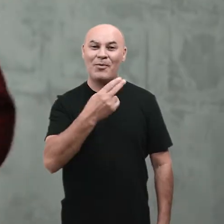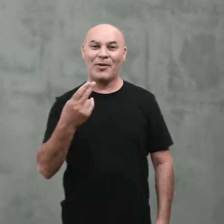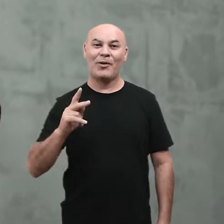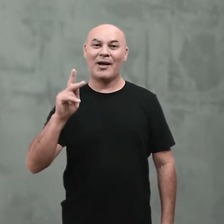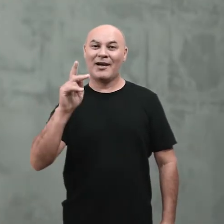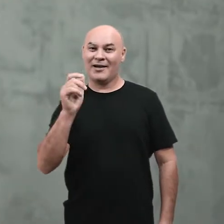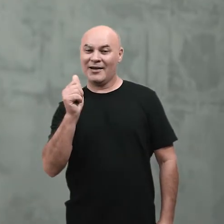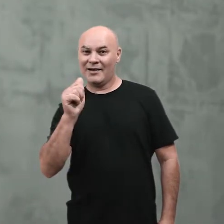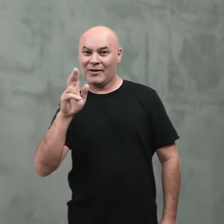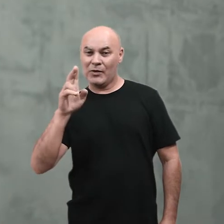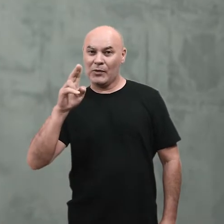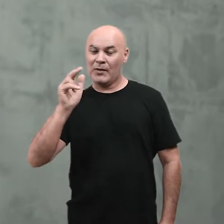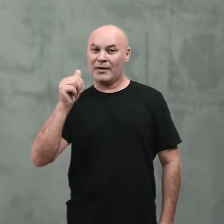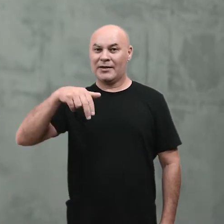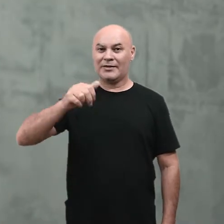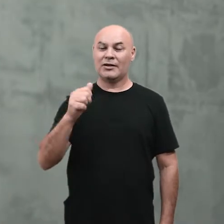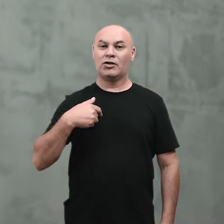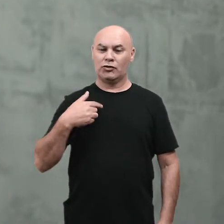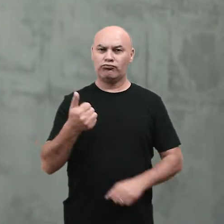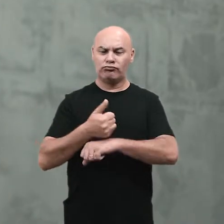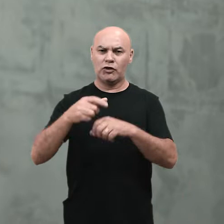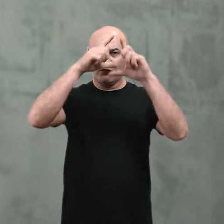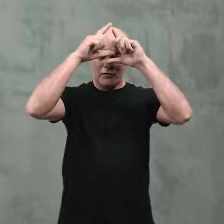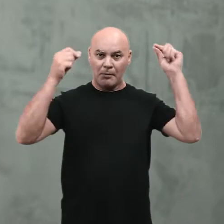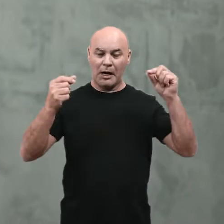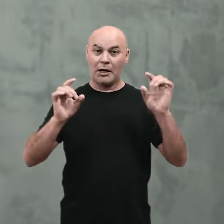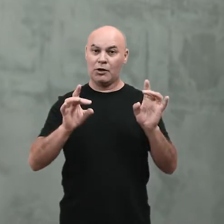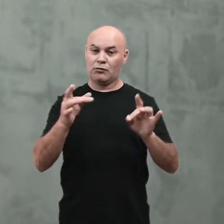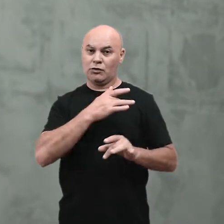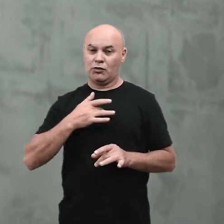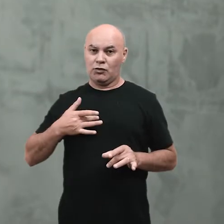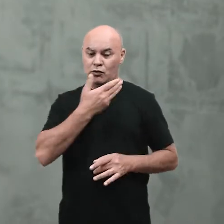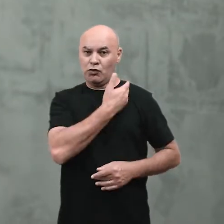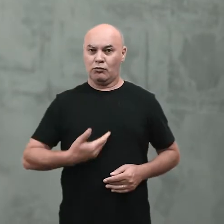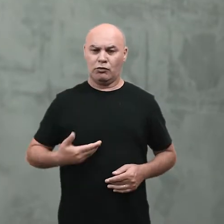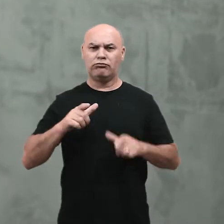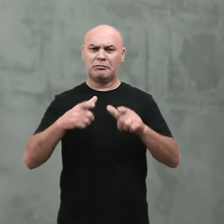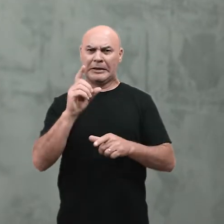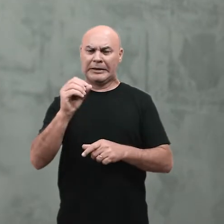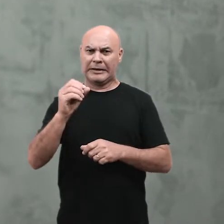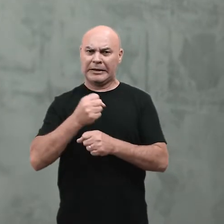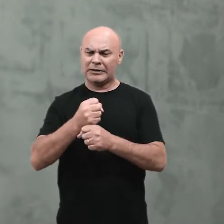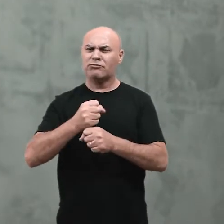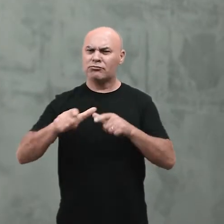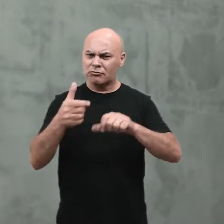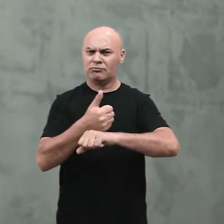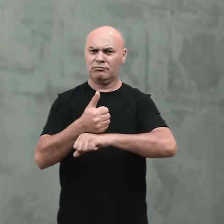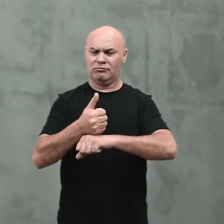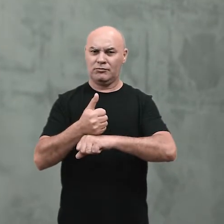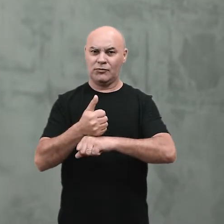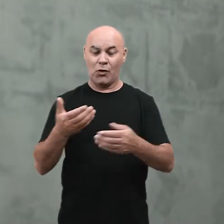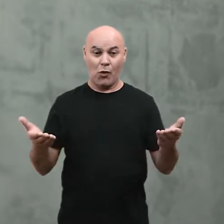Oi, meu nome é Cauana, sou enfermeira, especialista em saúde pública e trabalho na enfermagem há mais de 10 anos.